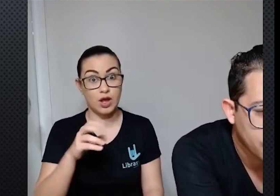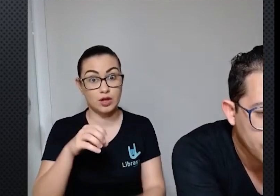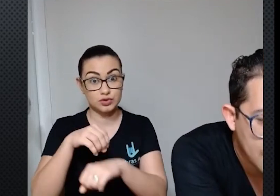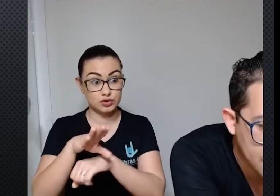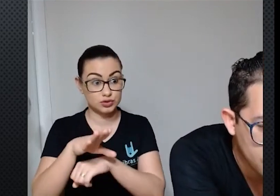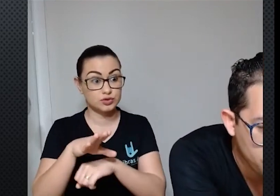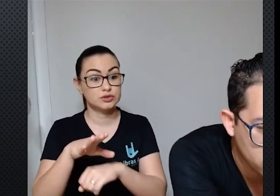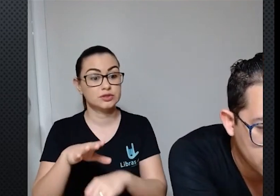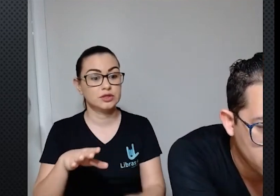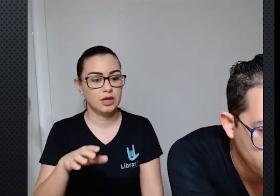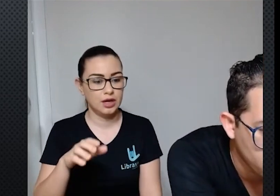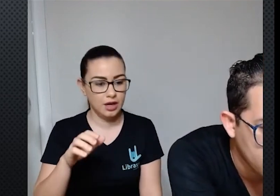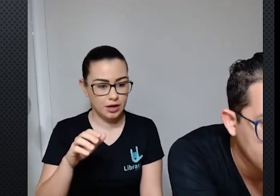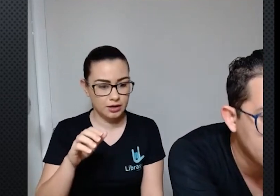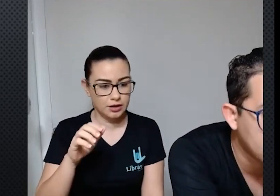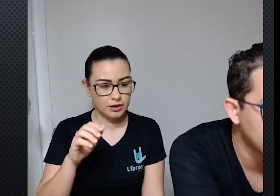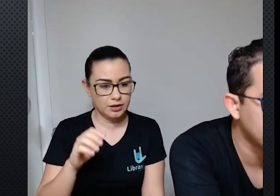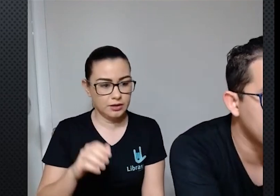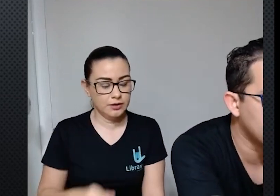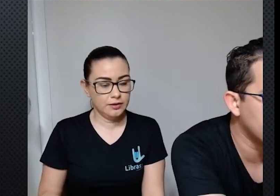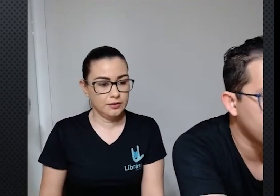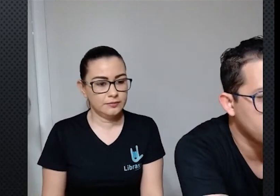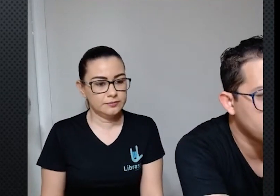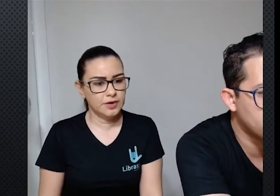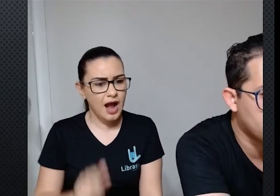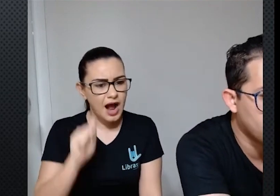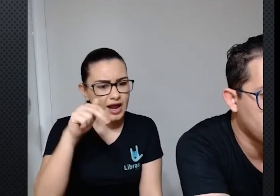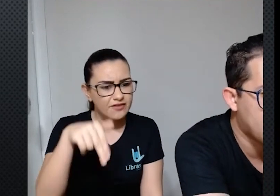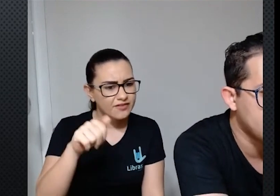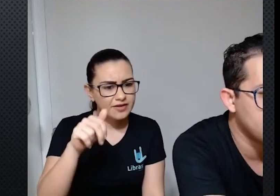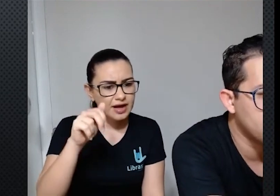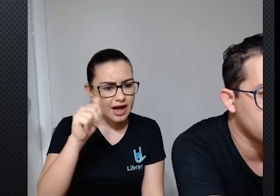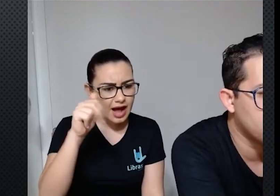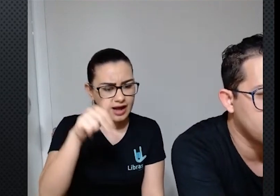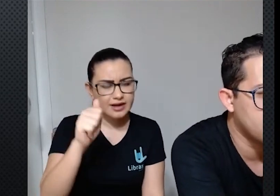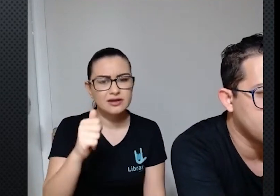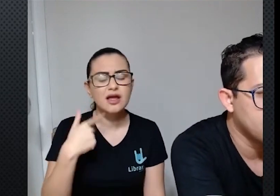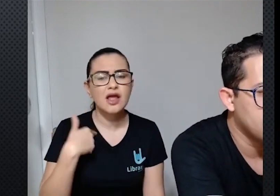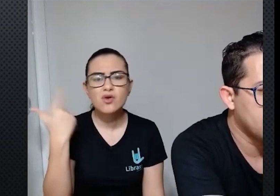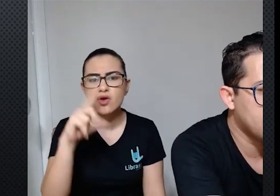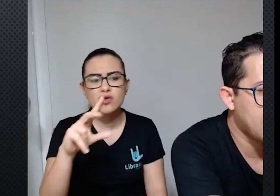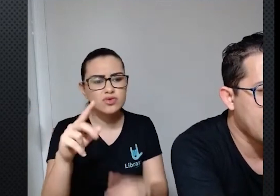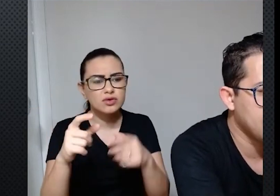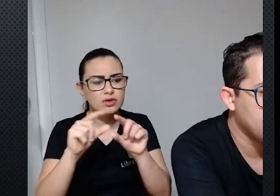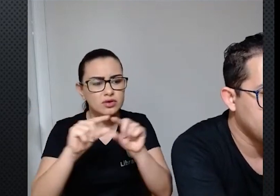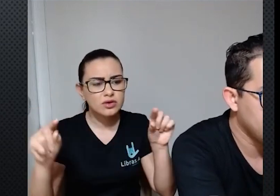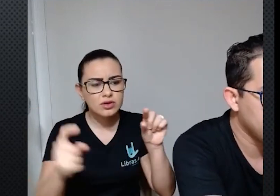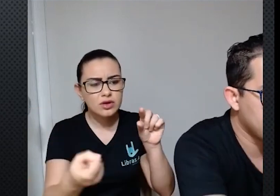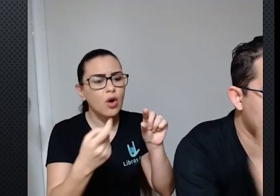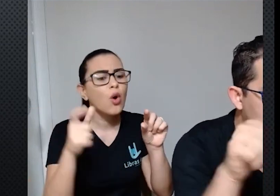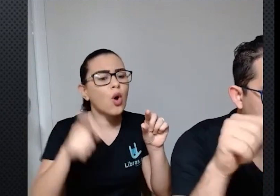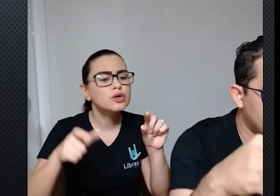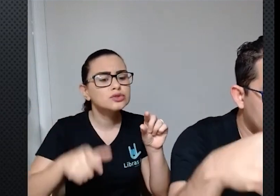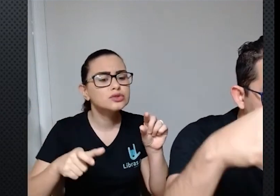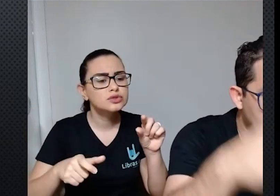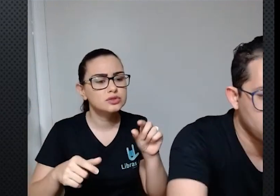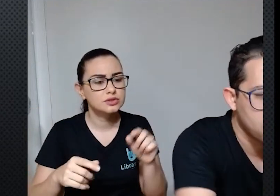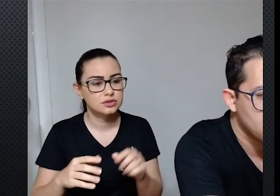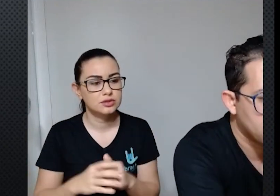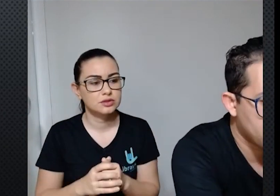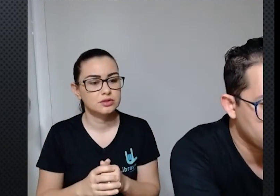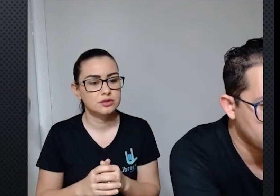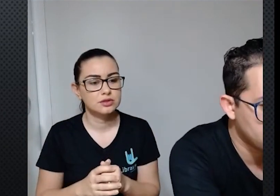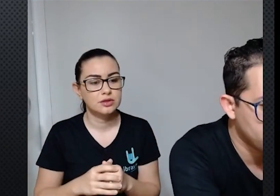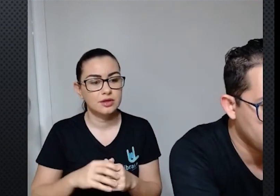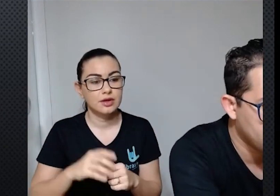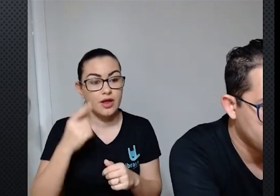dica. A Ana falou assim que não viu o link, ele tá na descrição do vídeo. Você colocar aí, ô Ana, clicar aí embaixo na descrição,